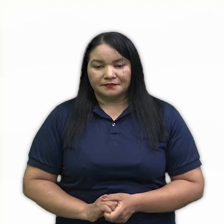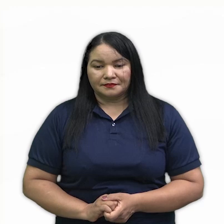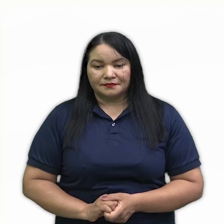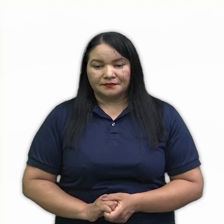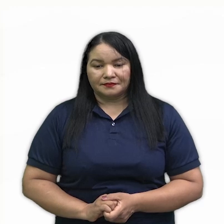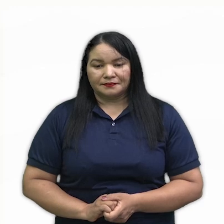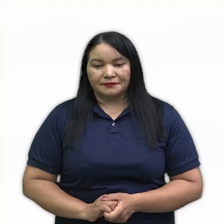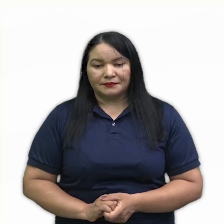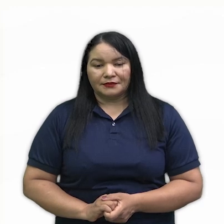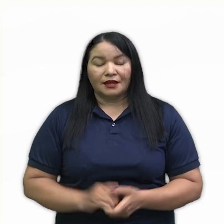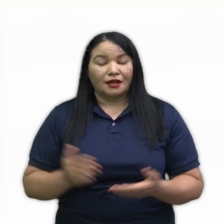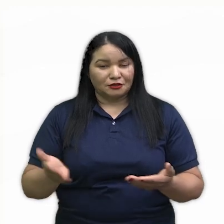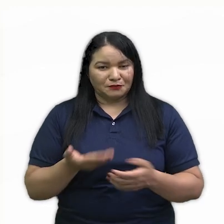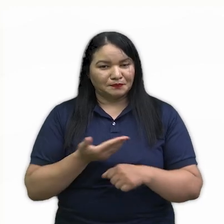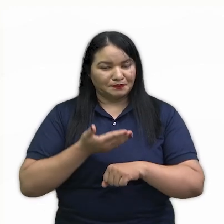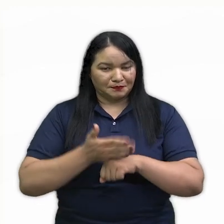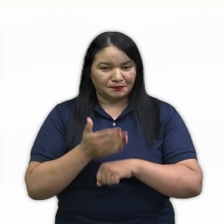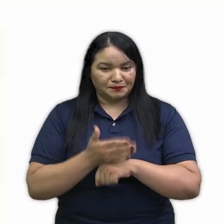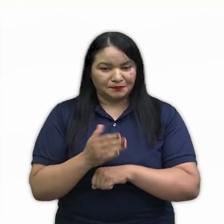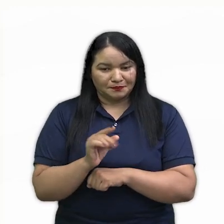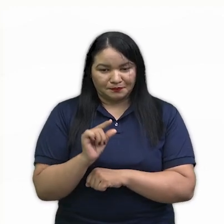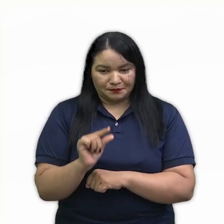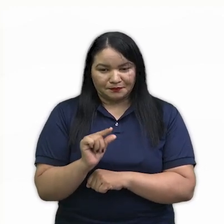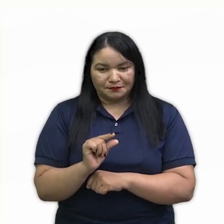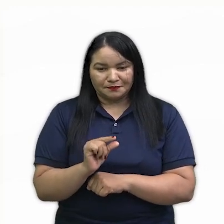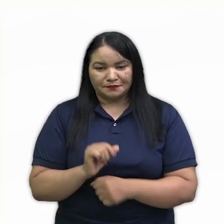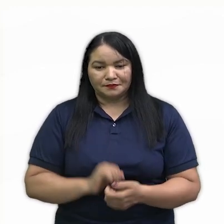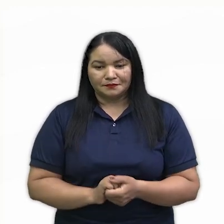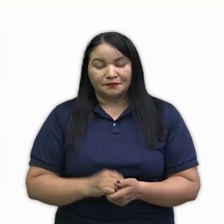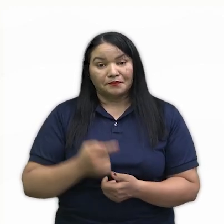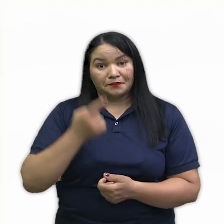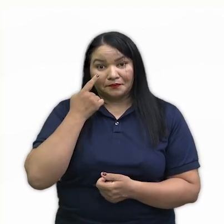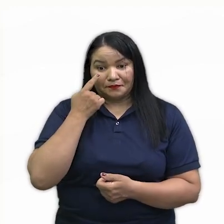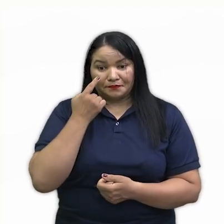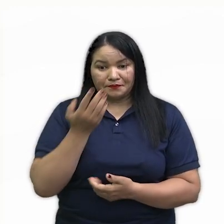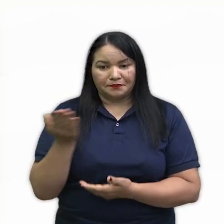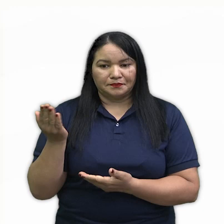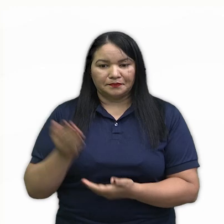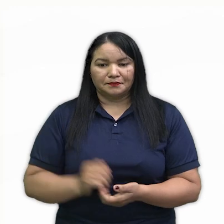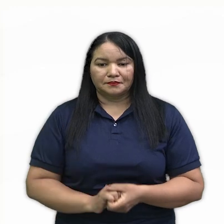Muito bem, vamos agora praticar um pouquinho, tá? Veja.